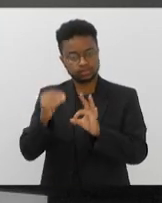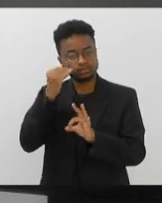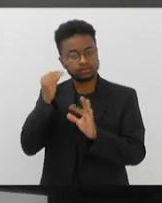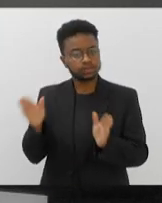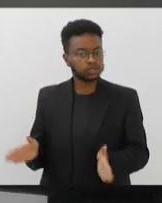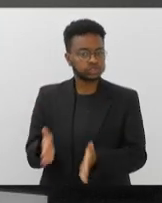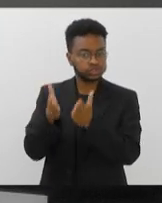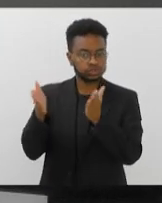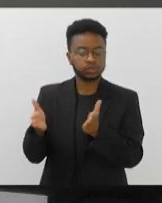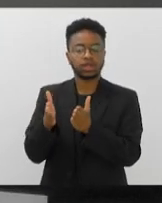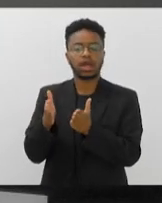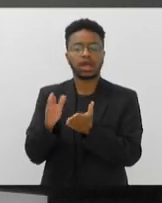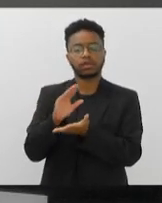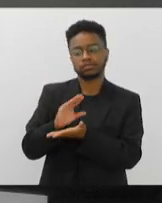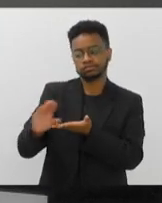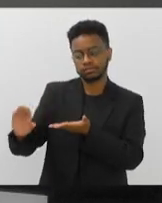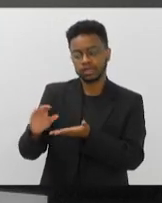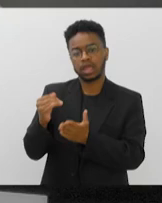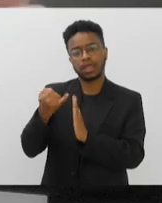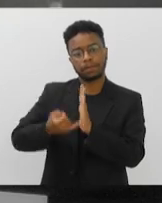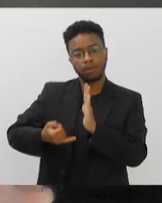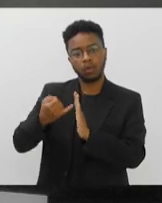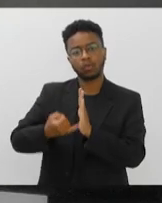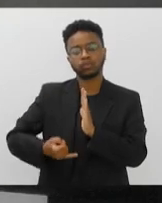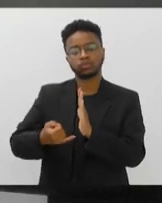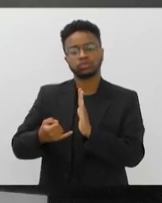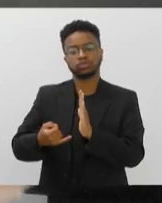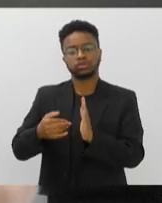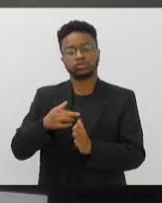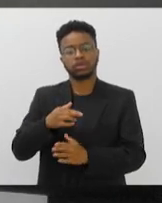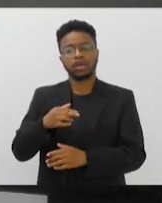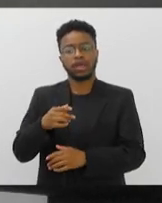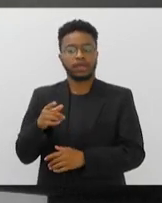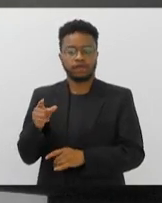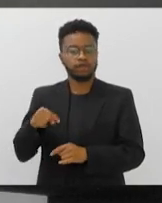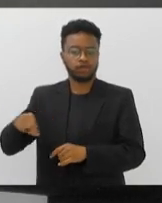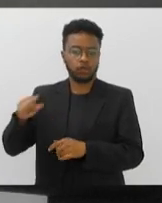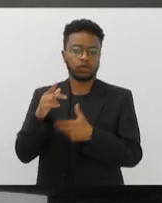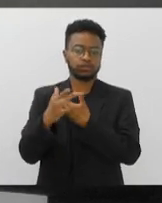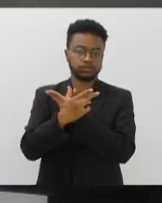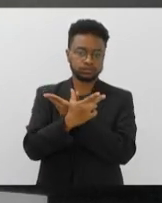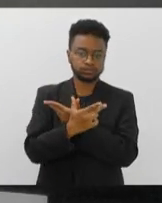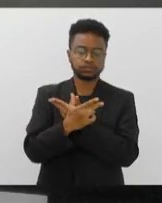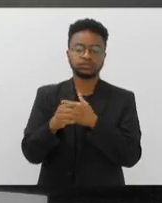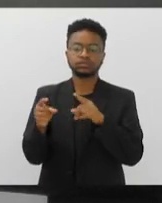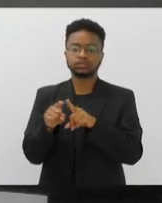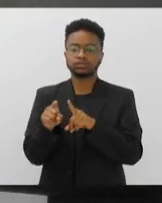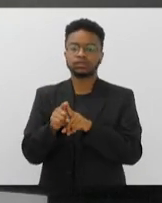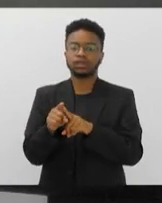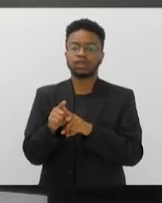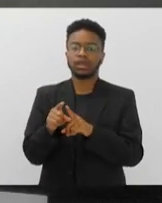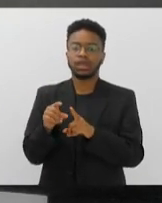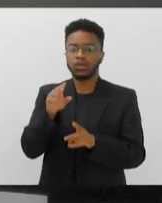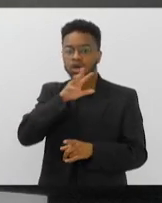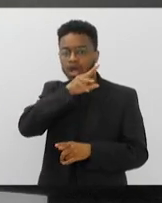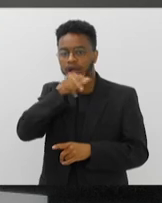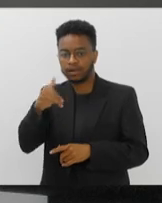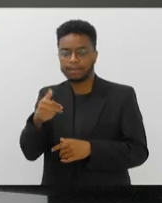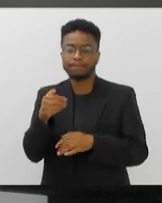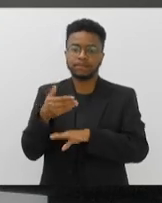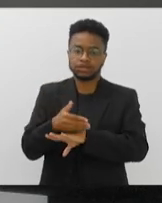estimular destinações de imposto em renda foi lá no Cristo entou com o Santuário participando a Receita Federal presente também